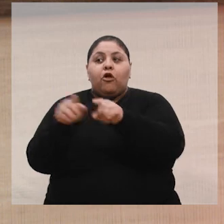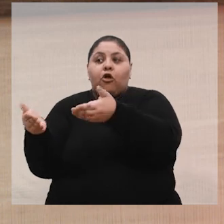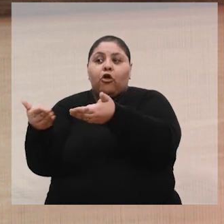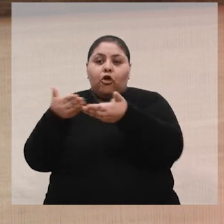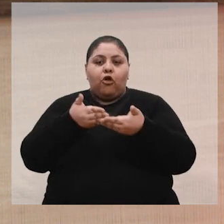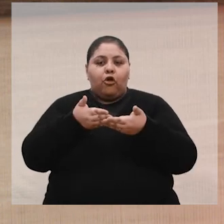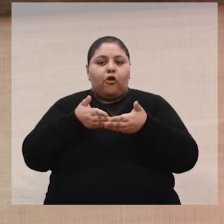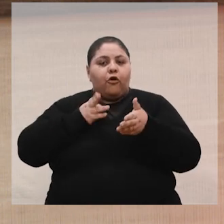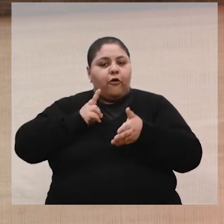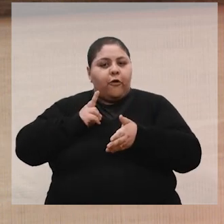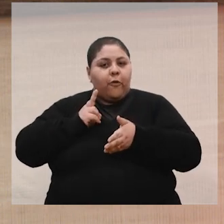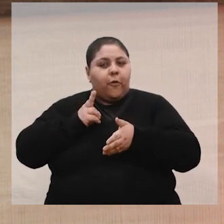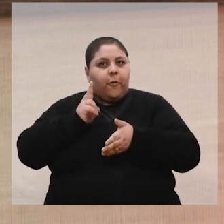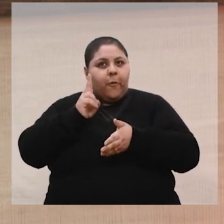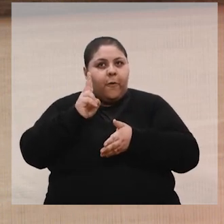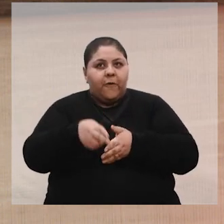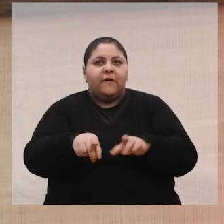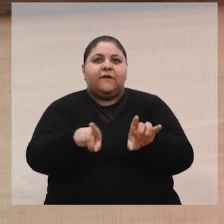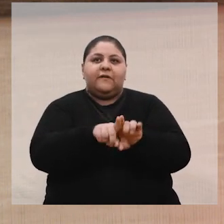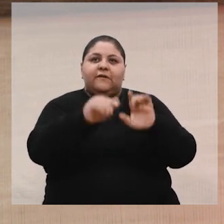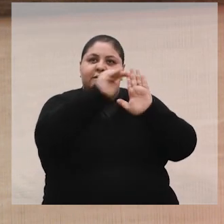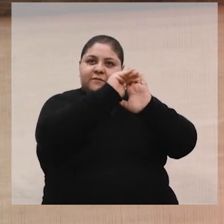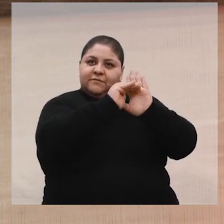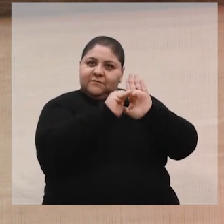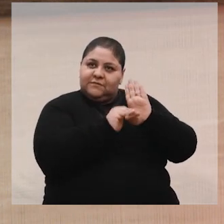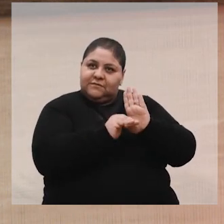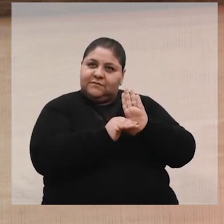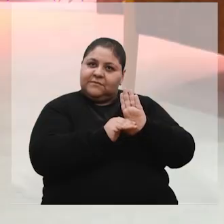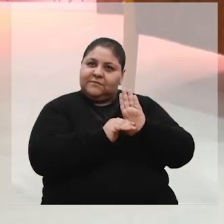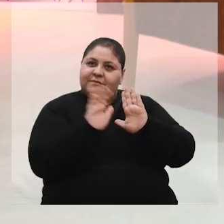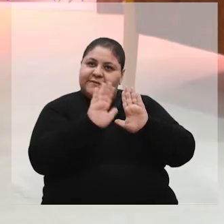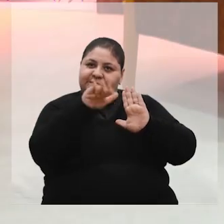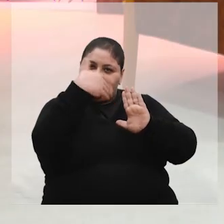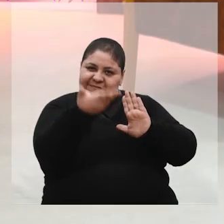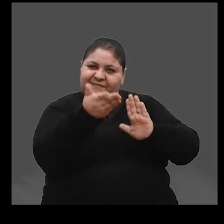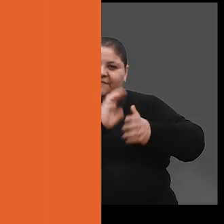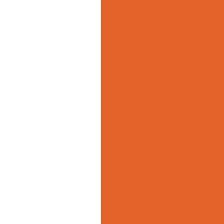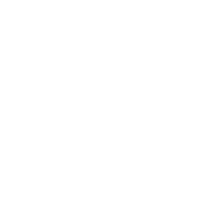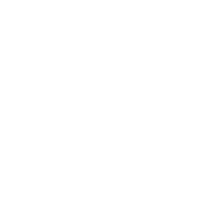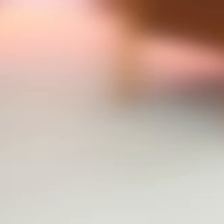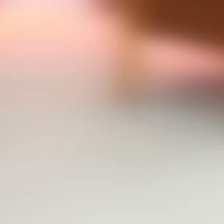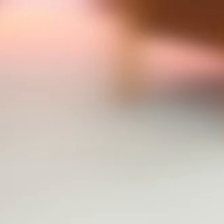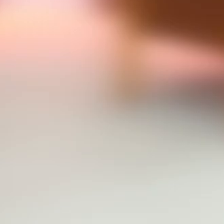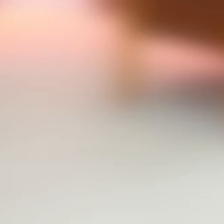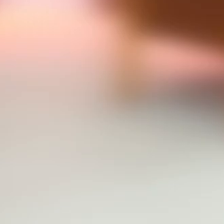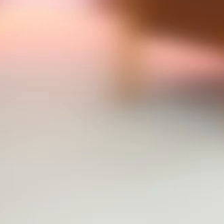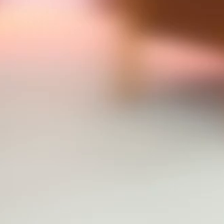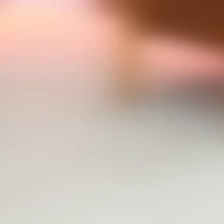continuem acompanhando a nossa programação. Até o nosso próximo encontro.